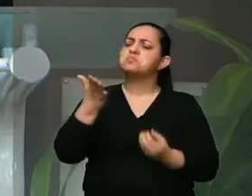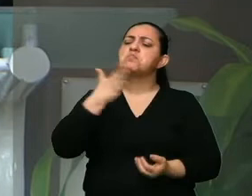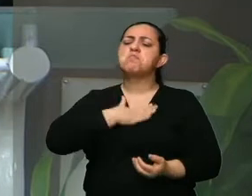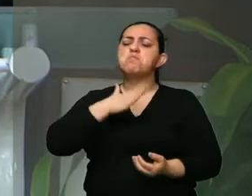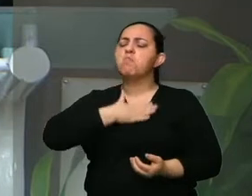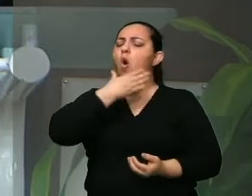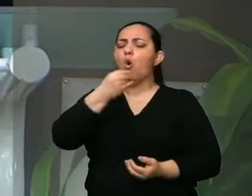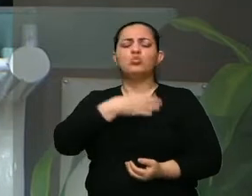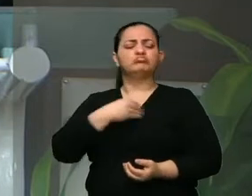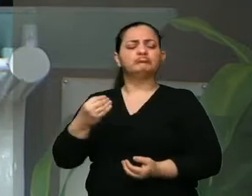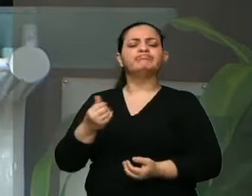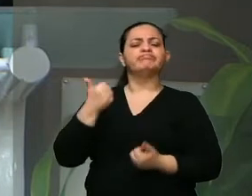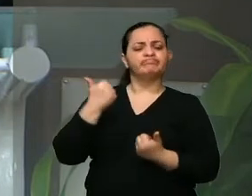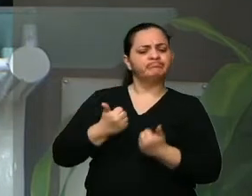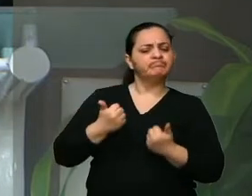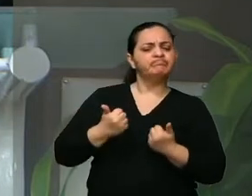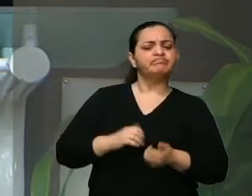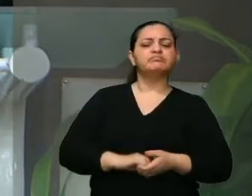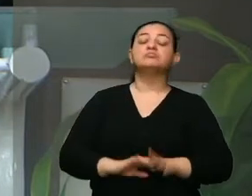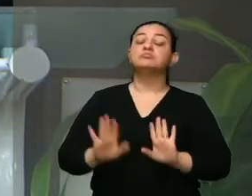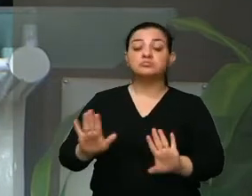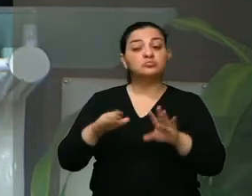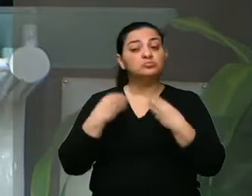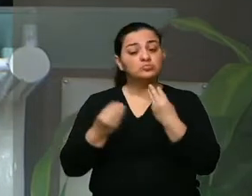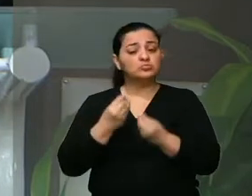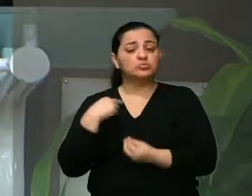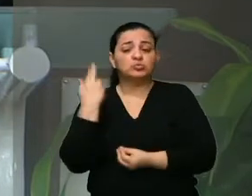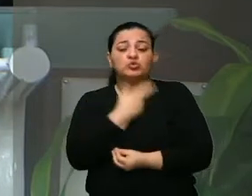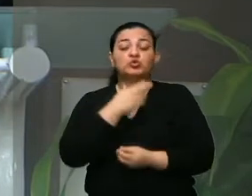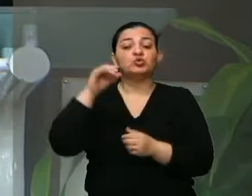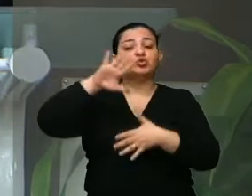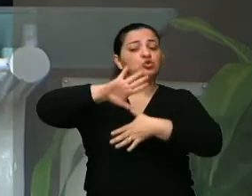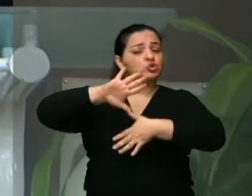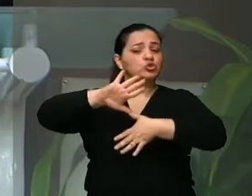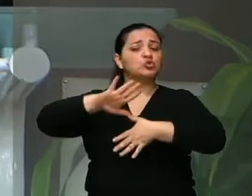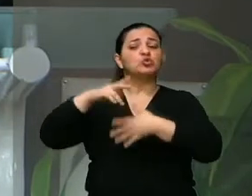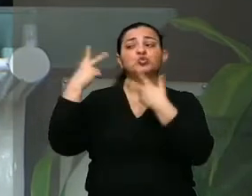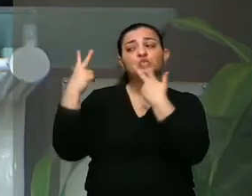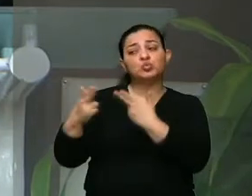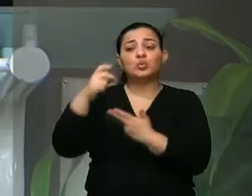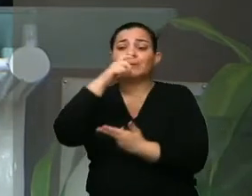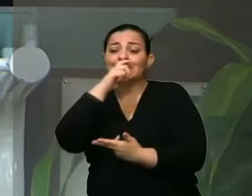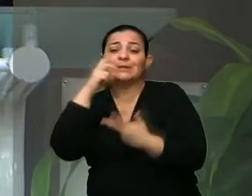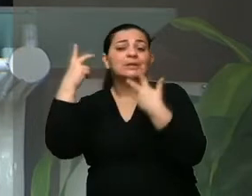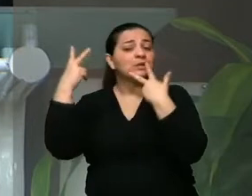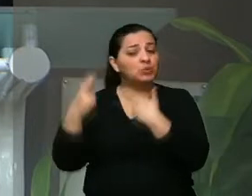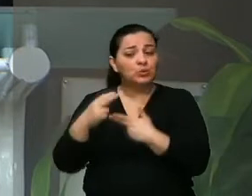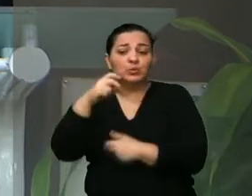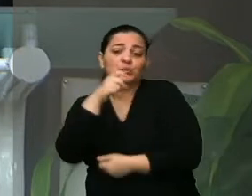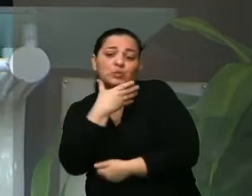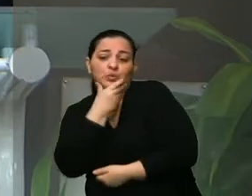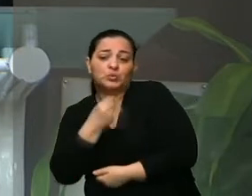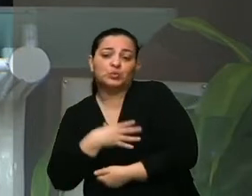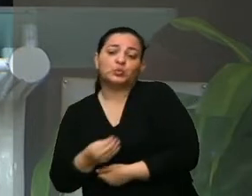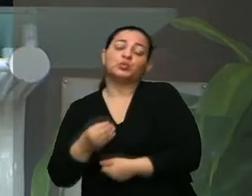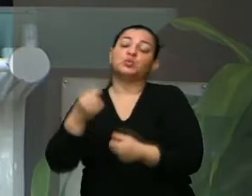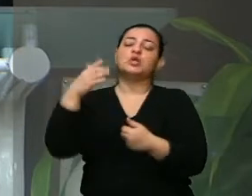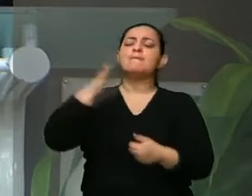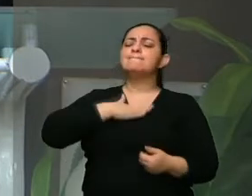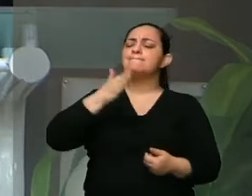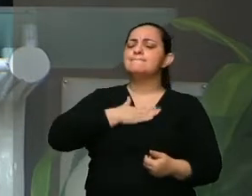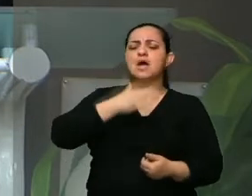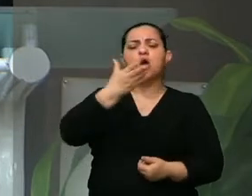filho como nós dizemos na américa tal pai tal filho você sabe ele é o meu